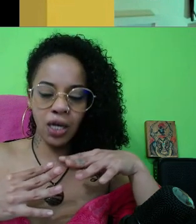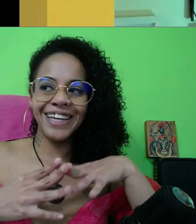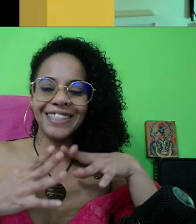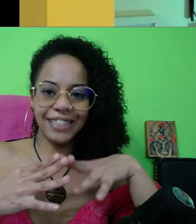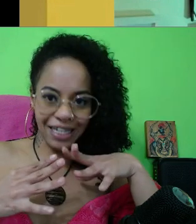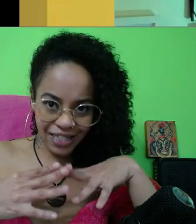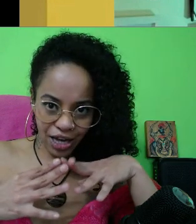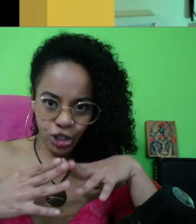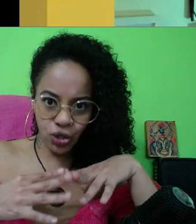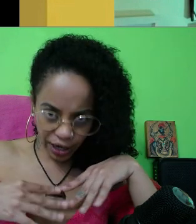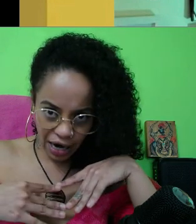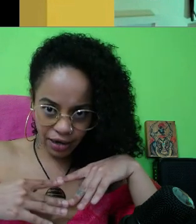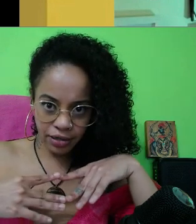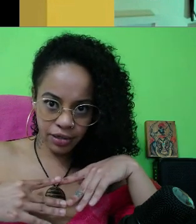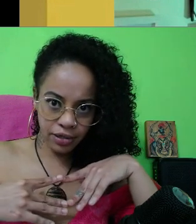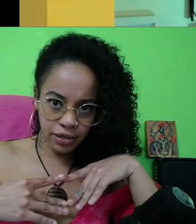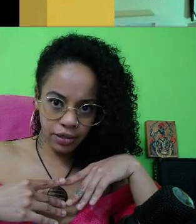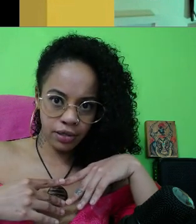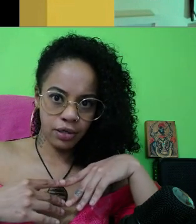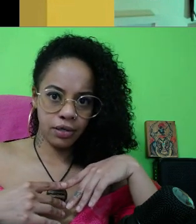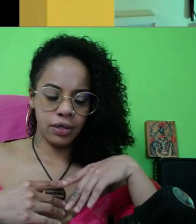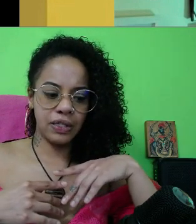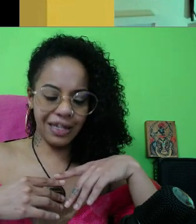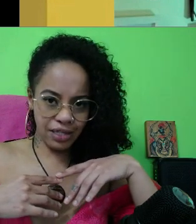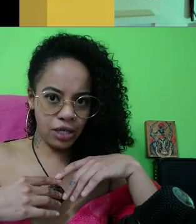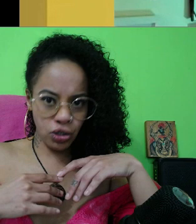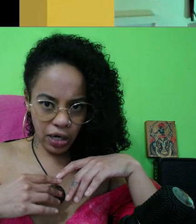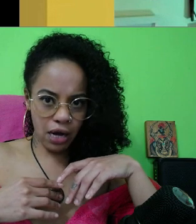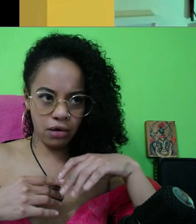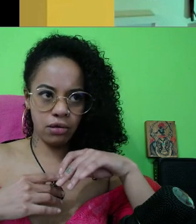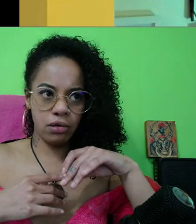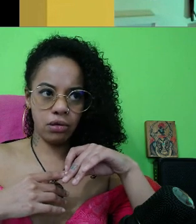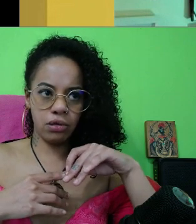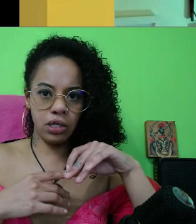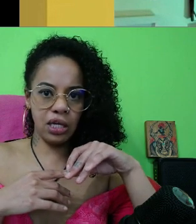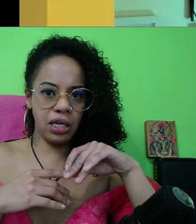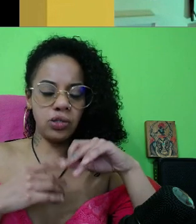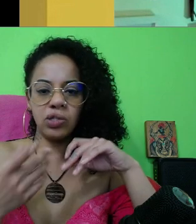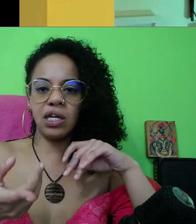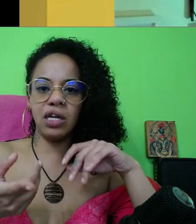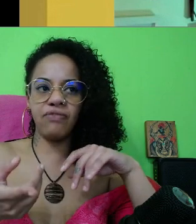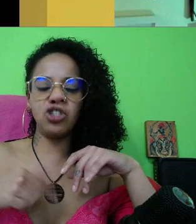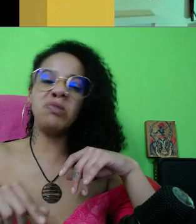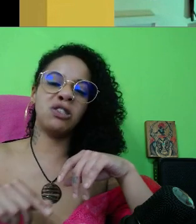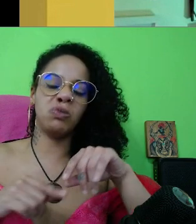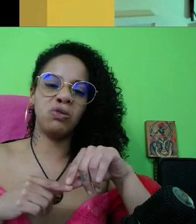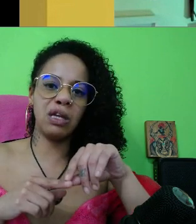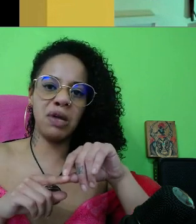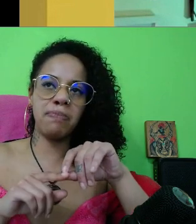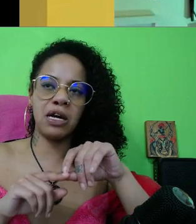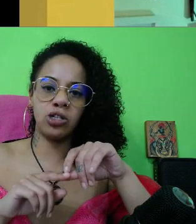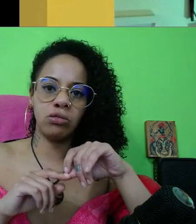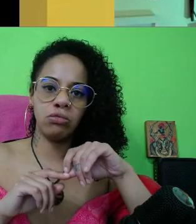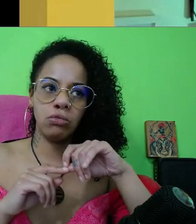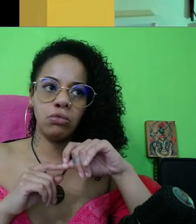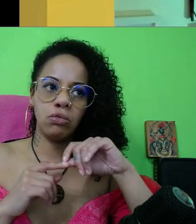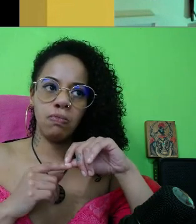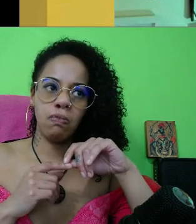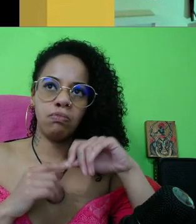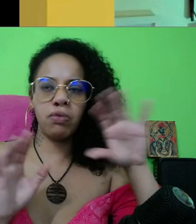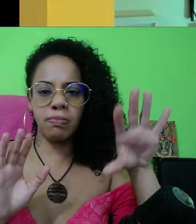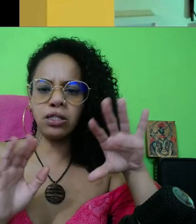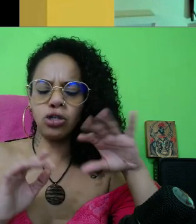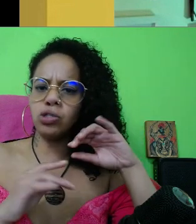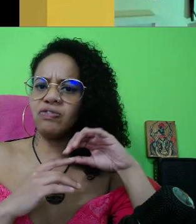lencinho sentar e chorar sentar e chorar e isso seria vitimismo da minha parte